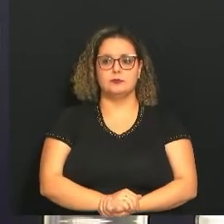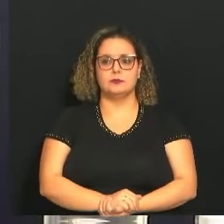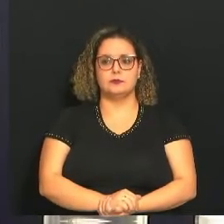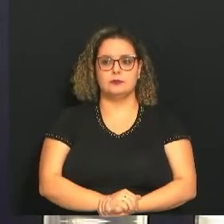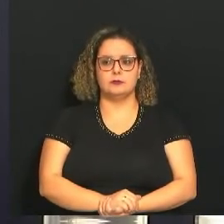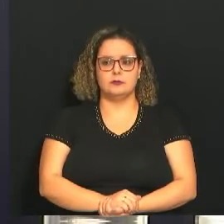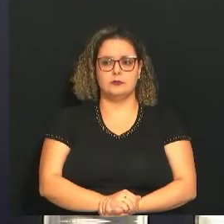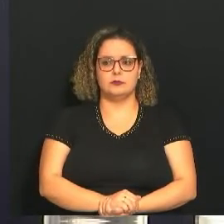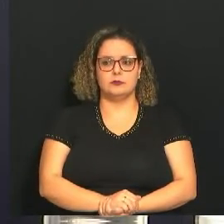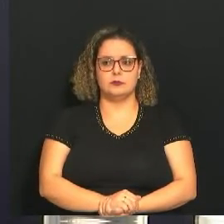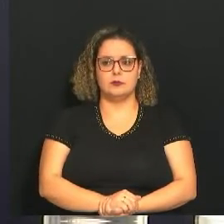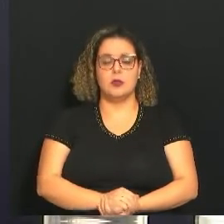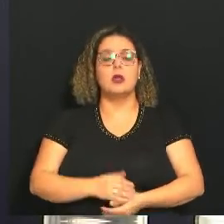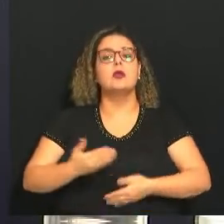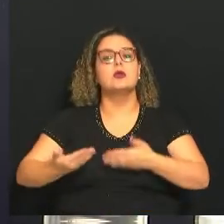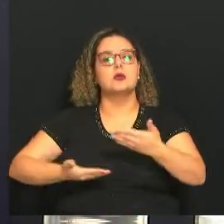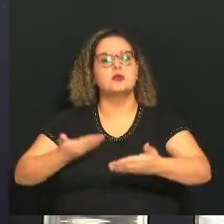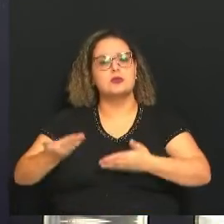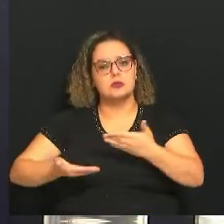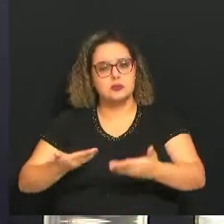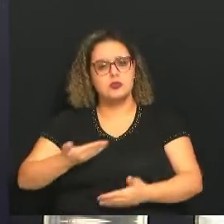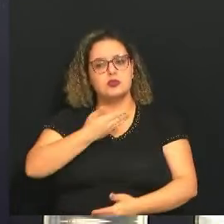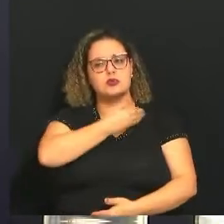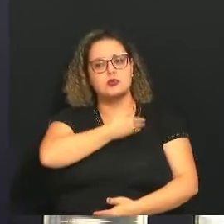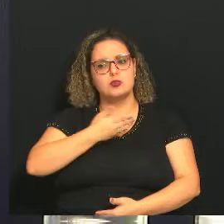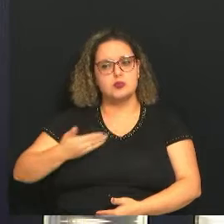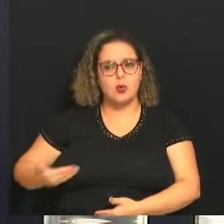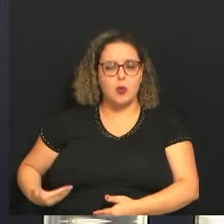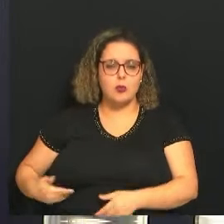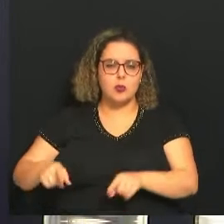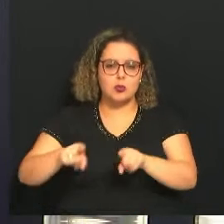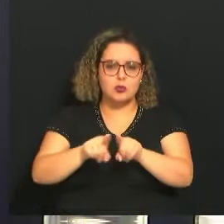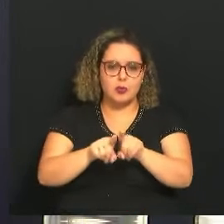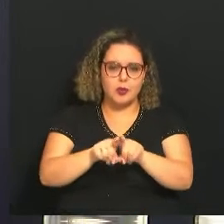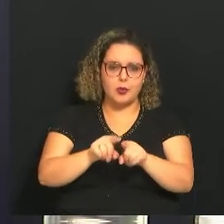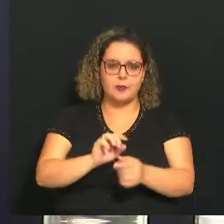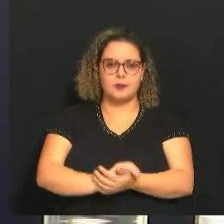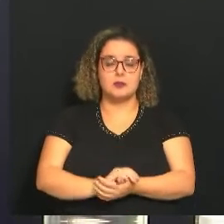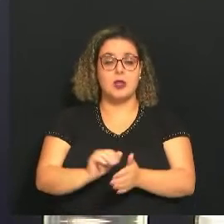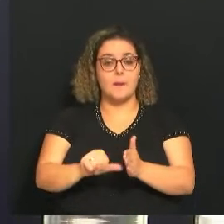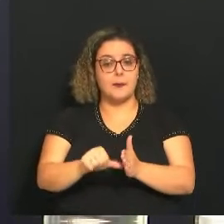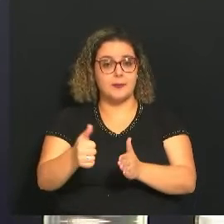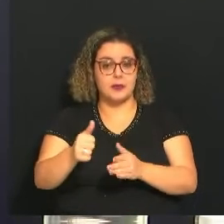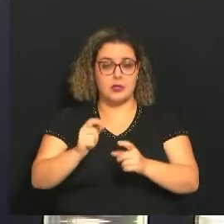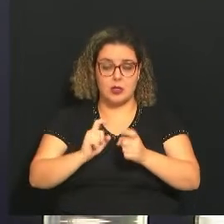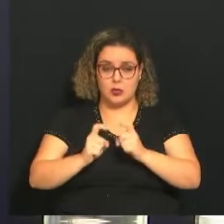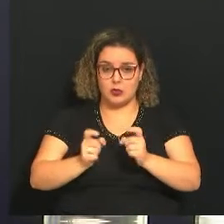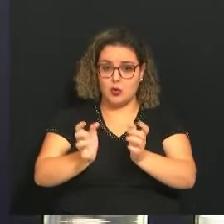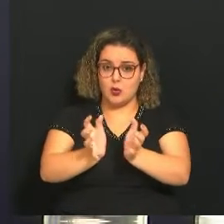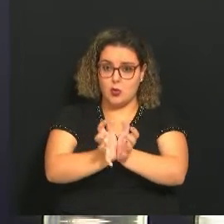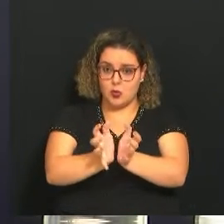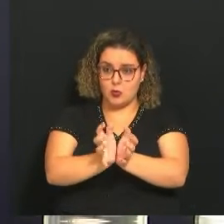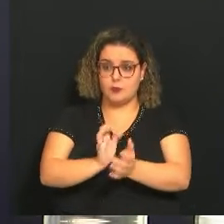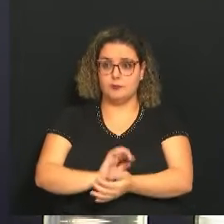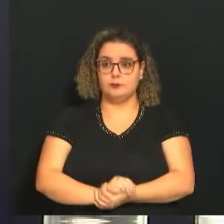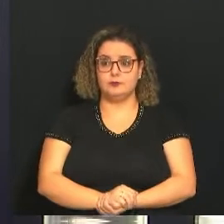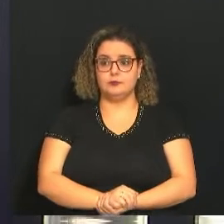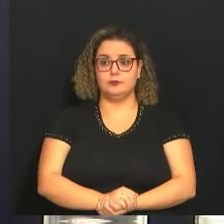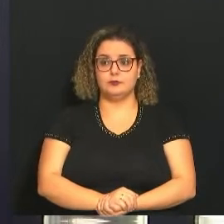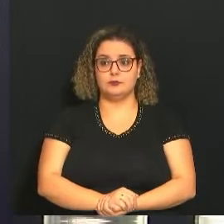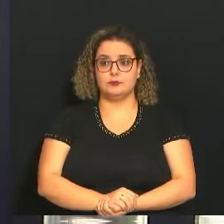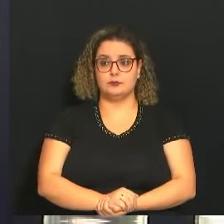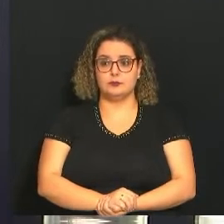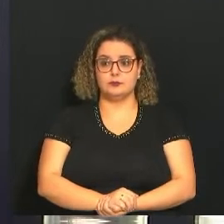o funcionalismo público. Para essa primeira reunião aqui da comissão, nós teremos